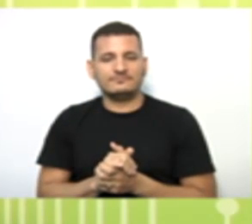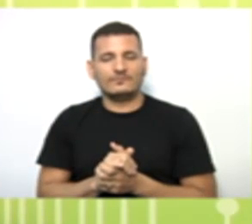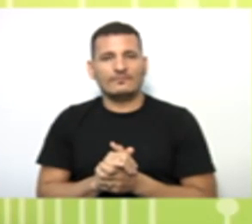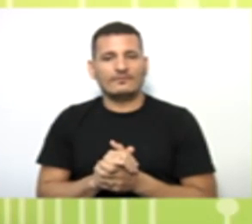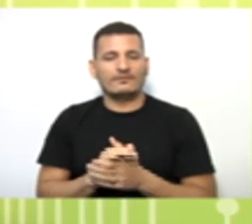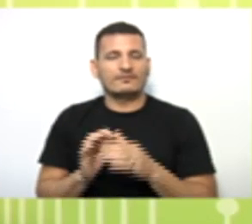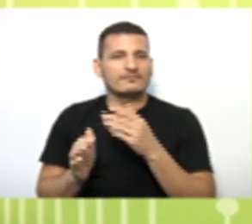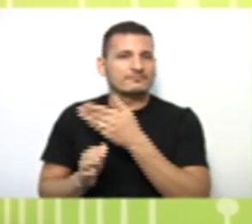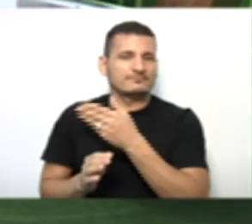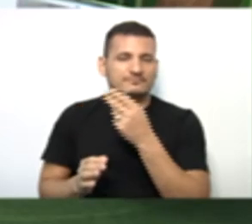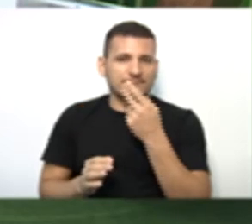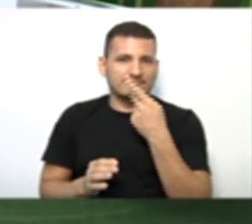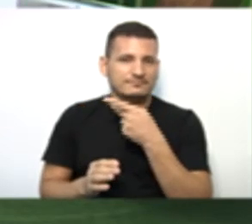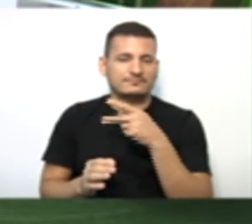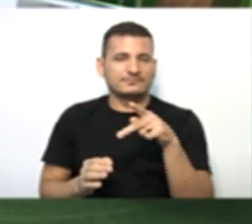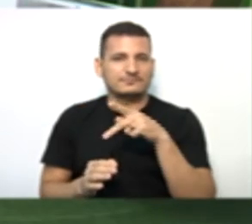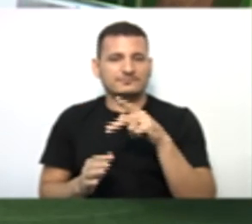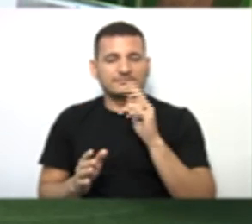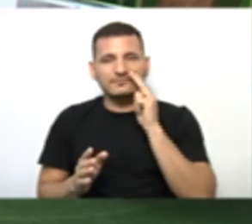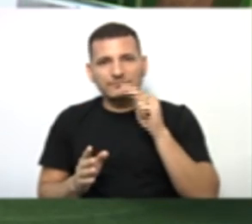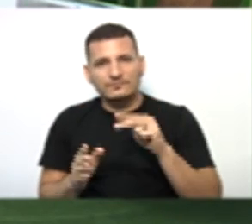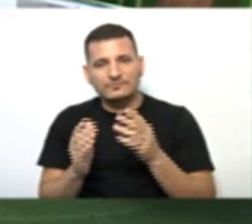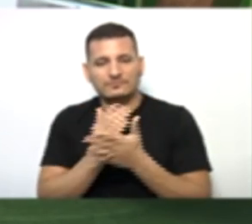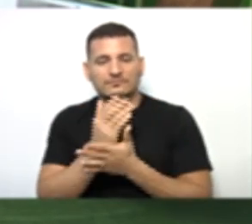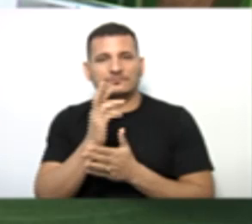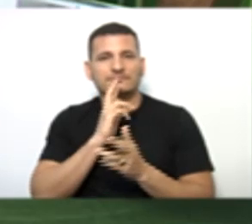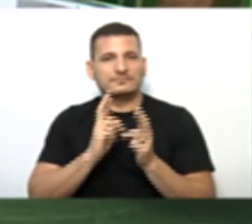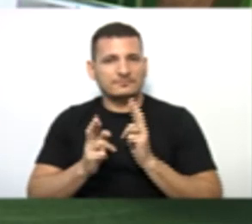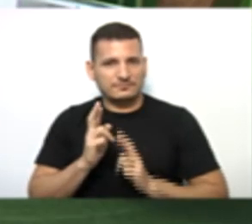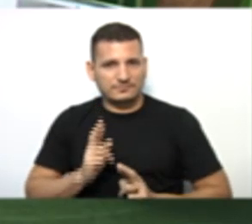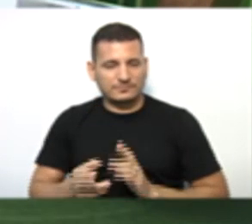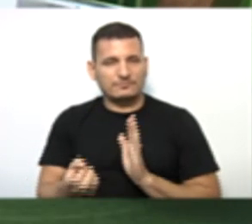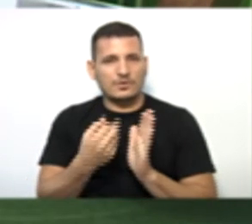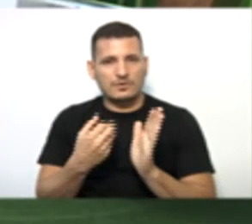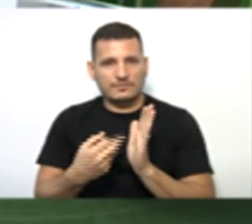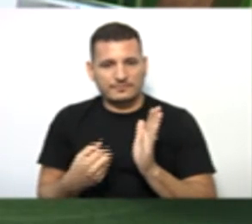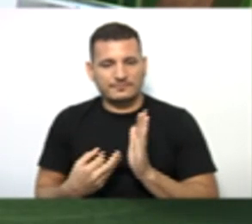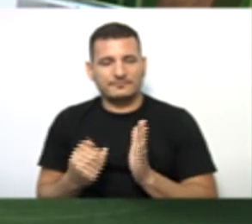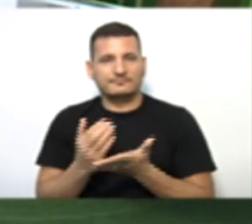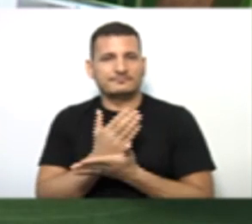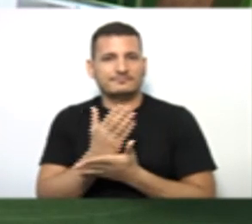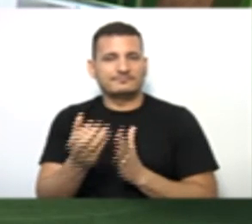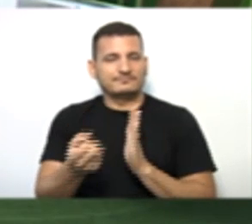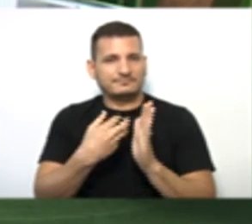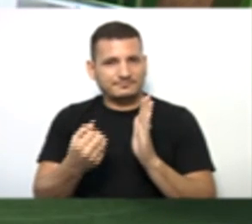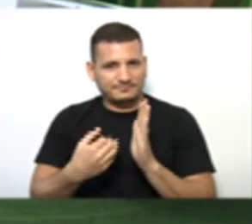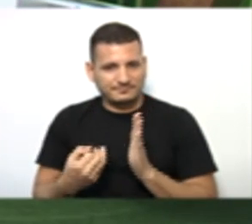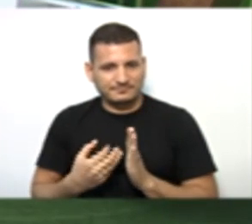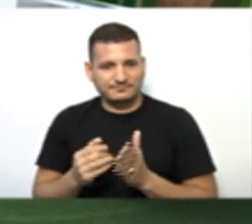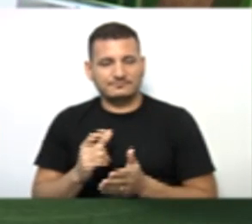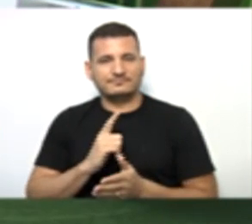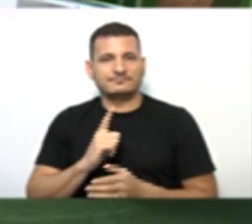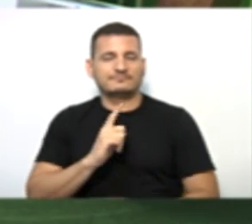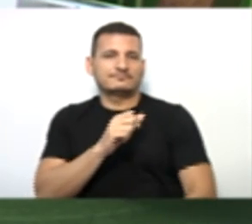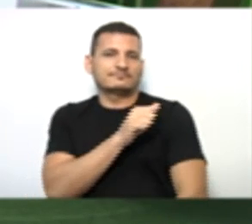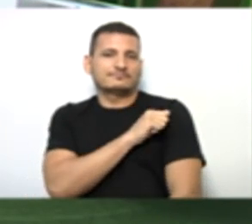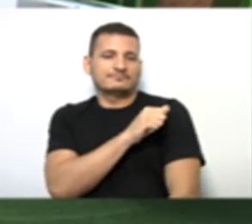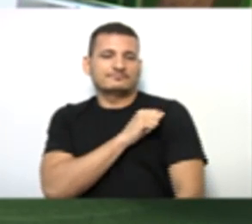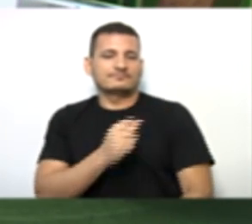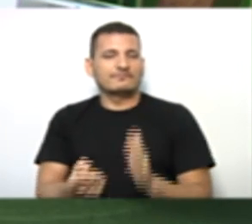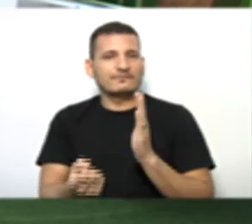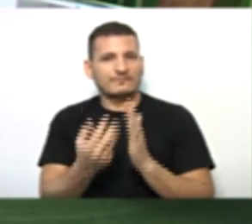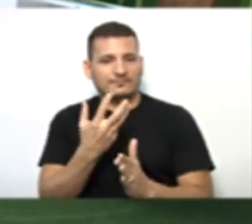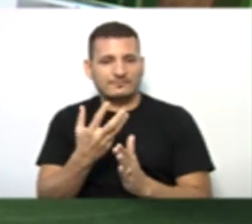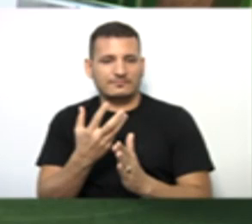professor Ricardo, né, professor? É isso aí. A gente já estava debatendo algumas coisas de quem já enviou. Eu acho que teve aluno que já enviou antes mesmo